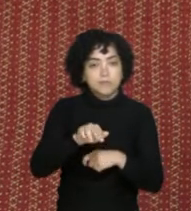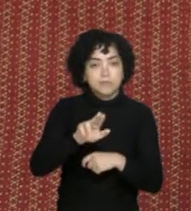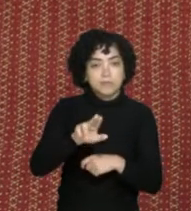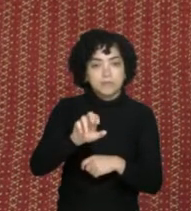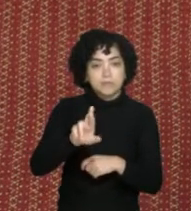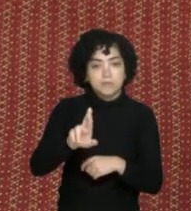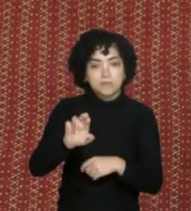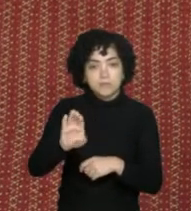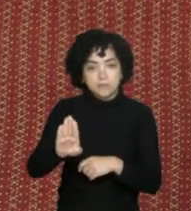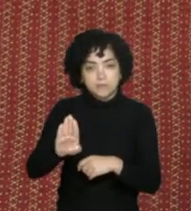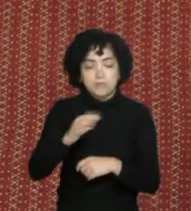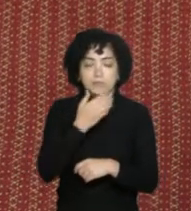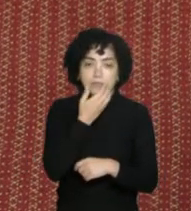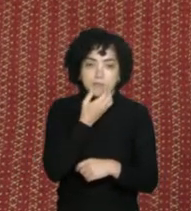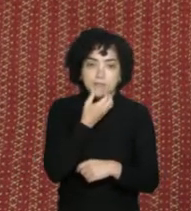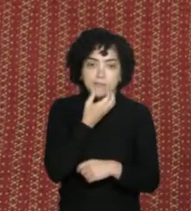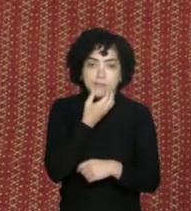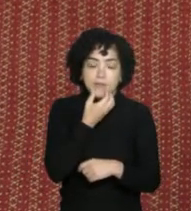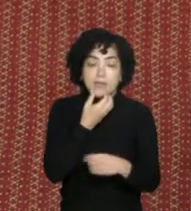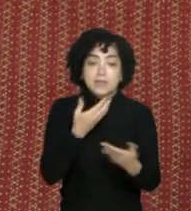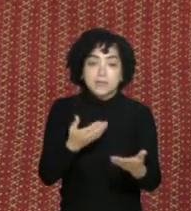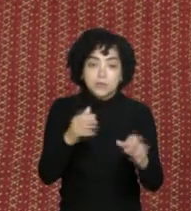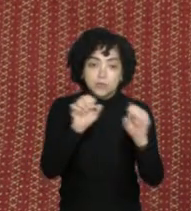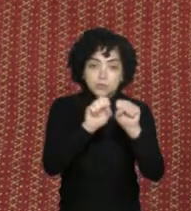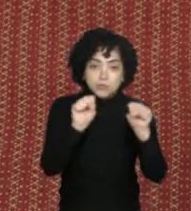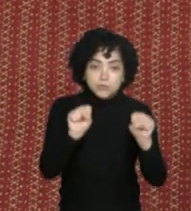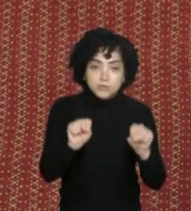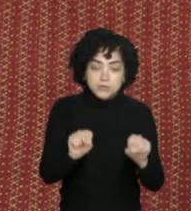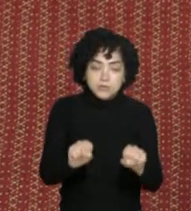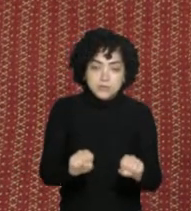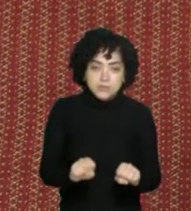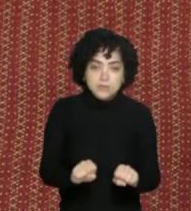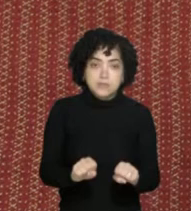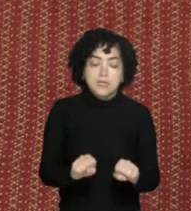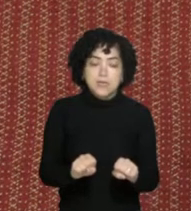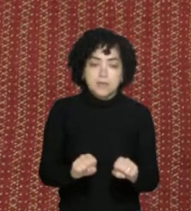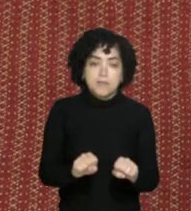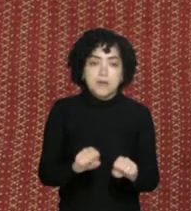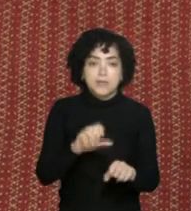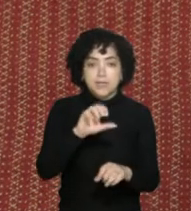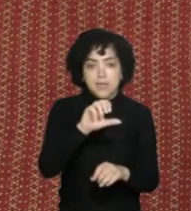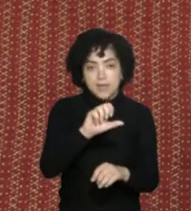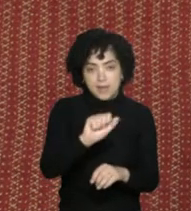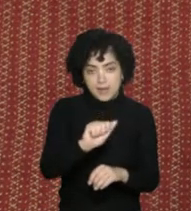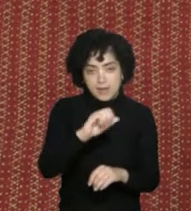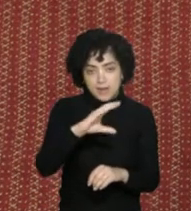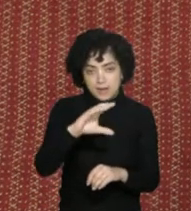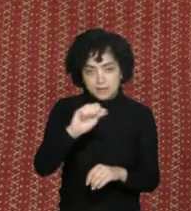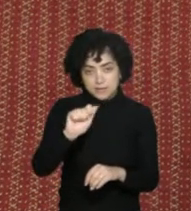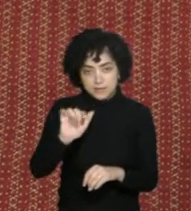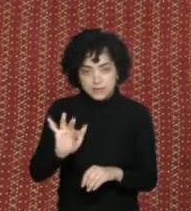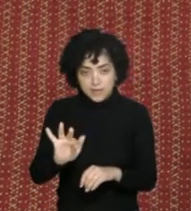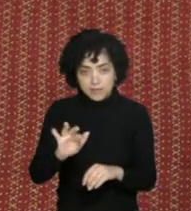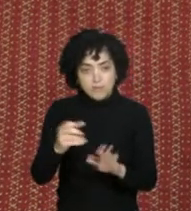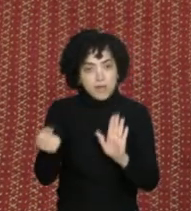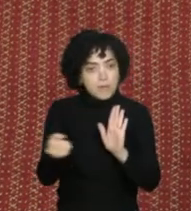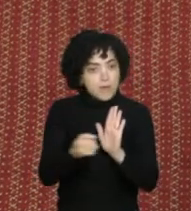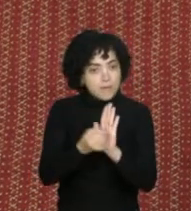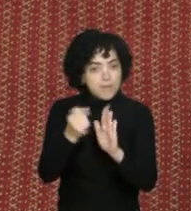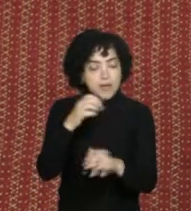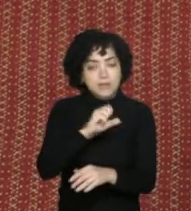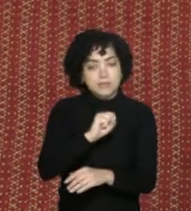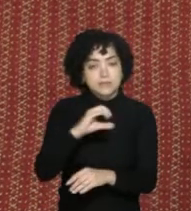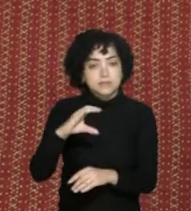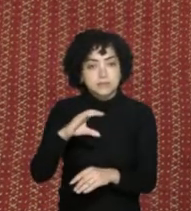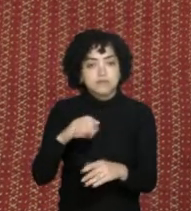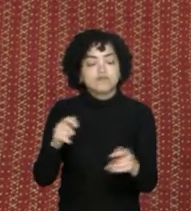Então, o sistema ACAF é uma marca catarinense e que